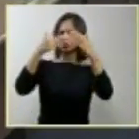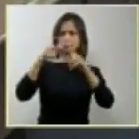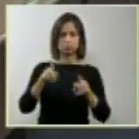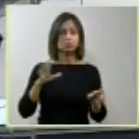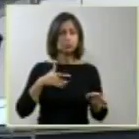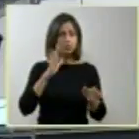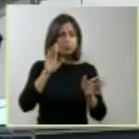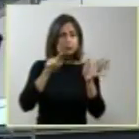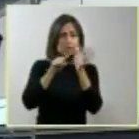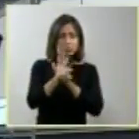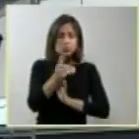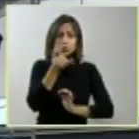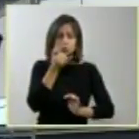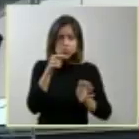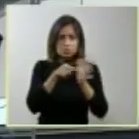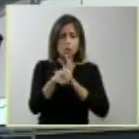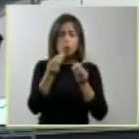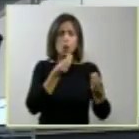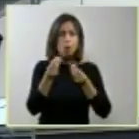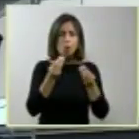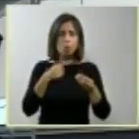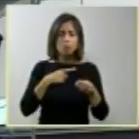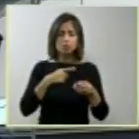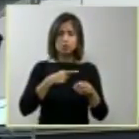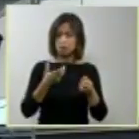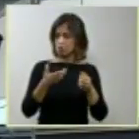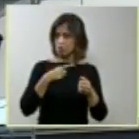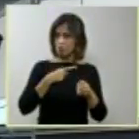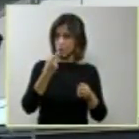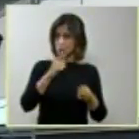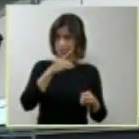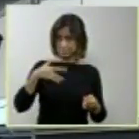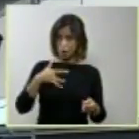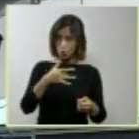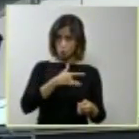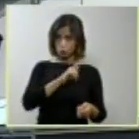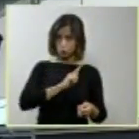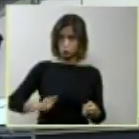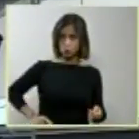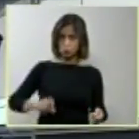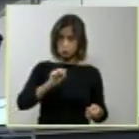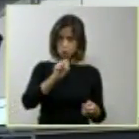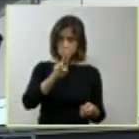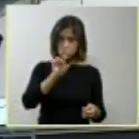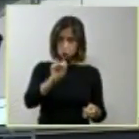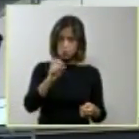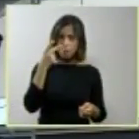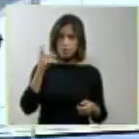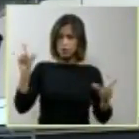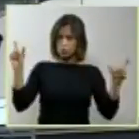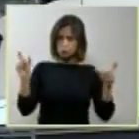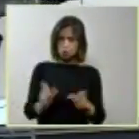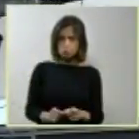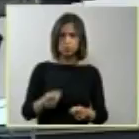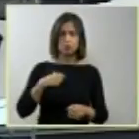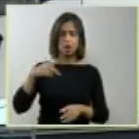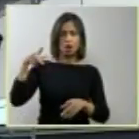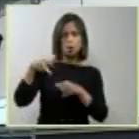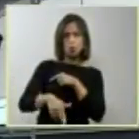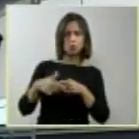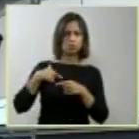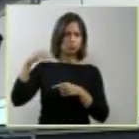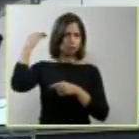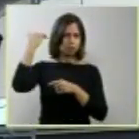O custo para um programa básico de saúde pública para reduzir a praticamente zero a incidência da anencefalia numa